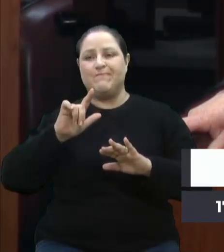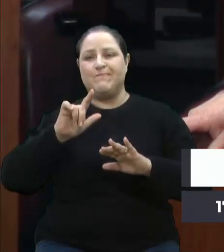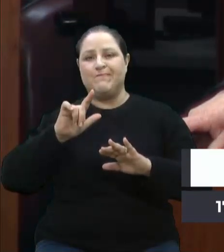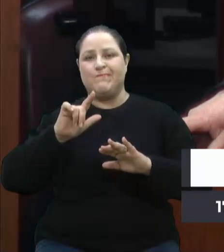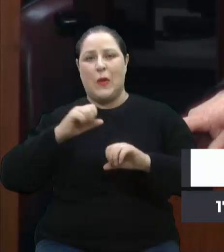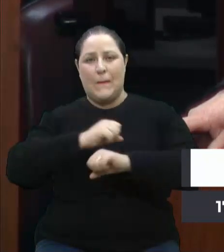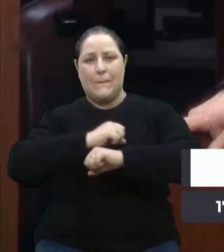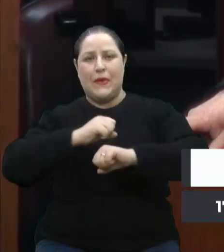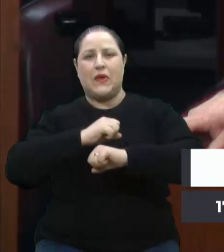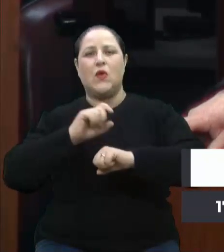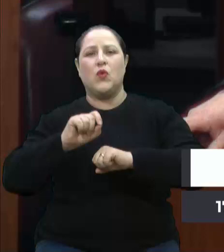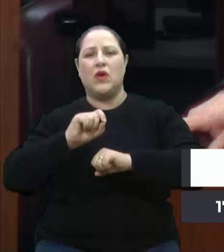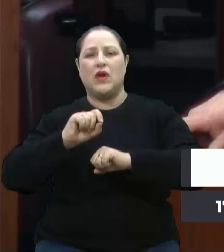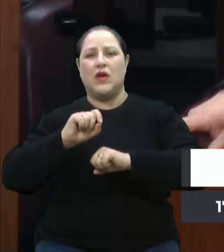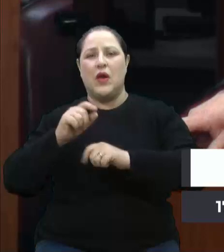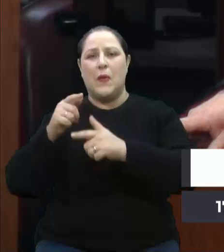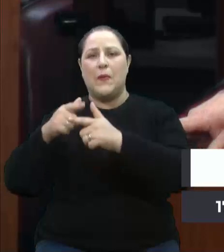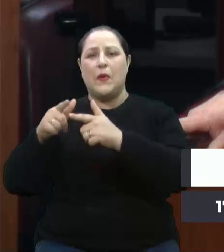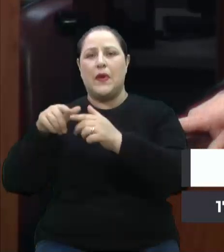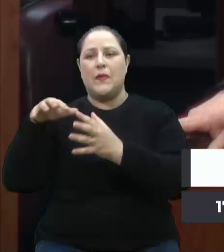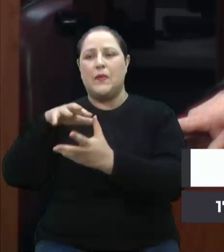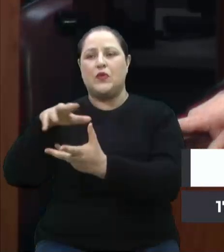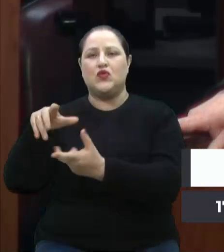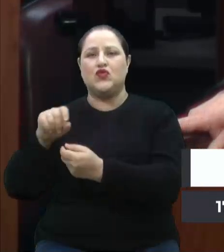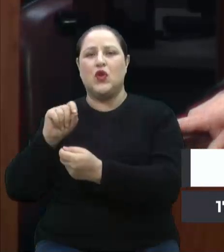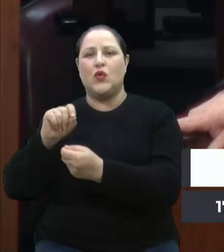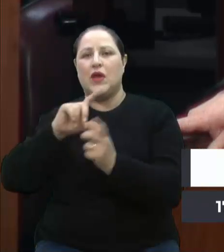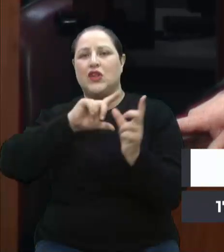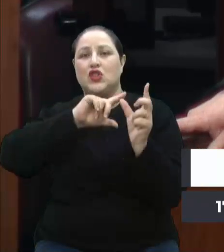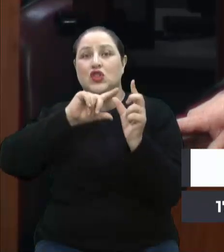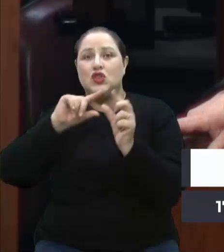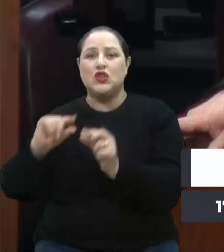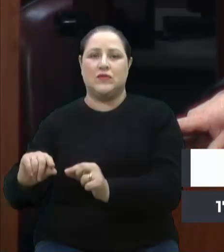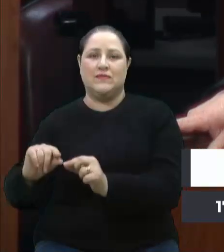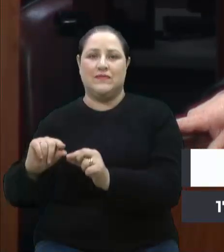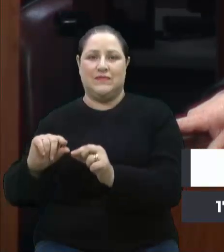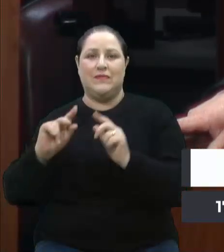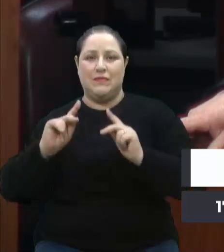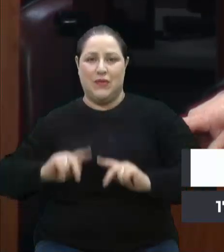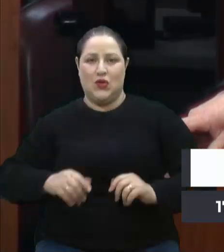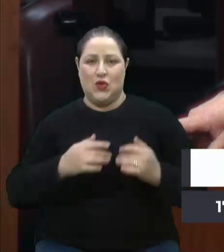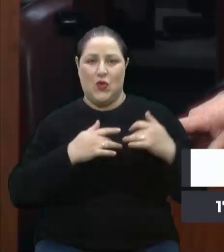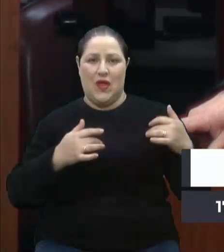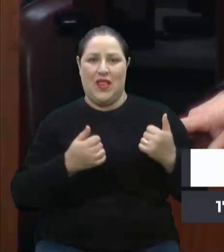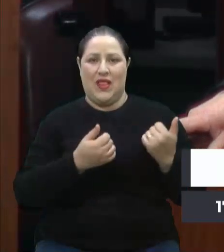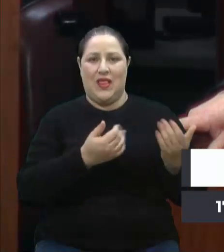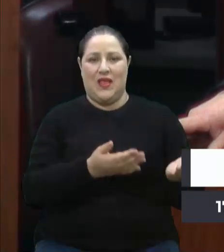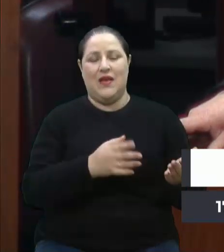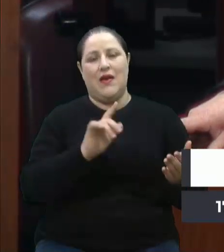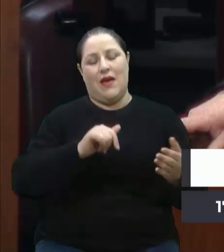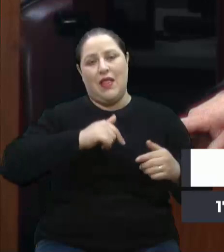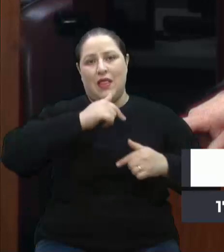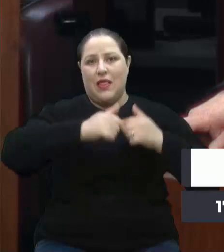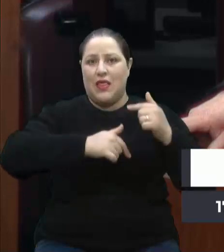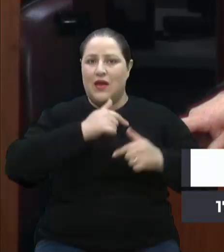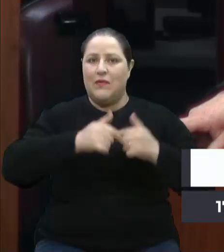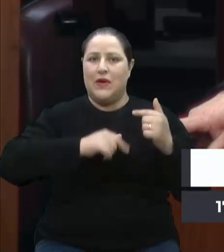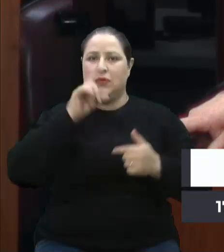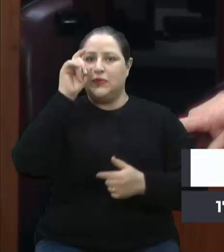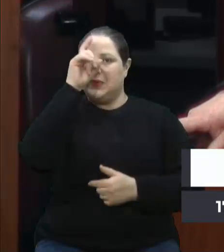que a queda das doações no trabalho muito agudo e me parece que ele passa principalmente pela conscientização